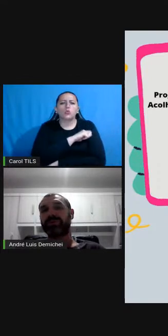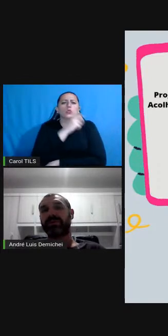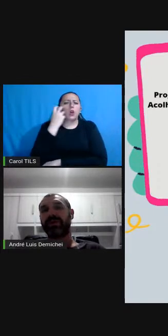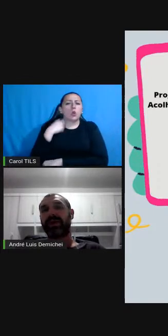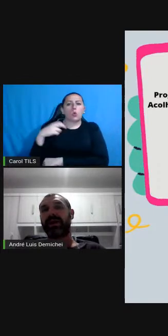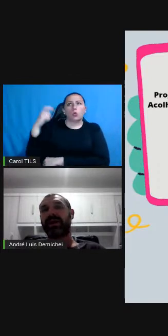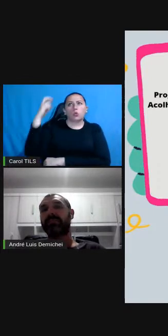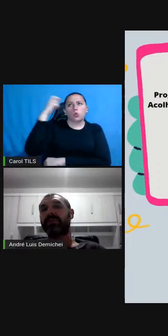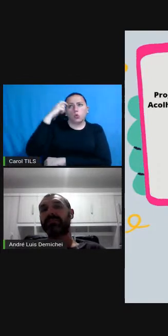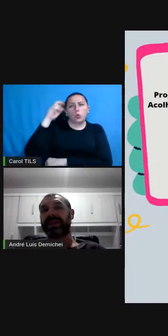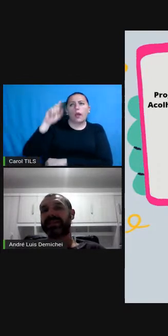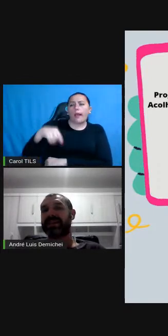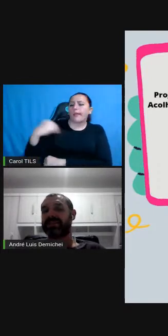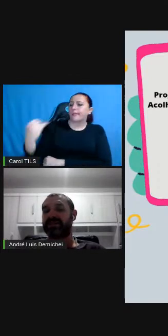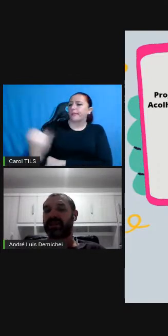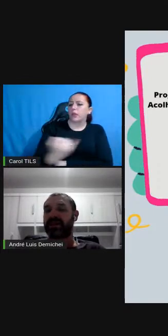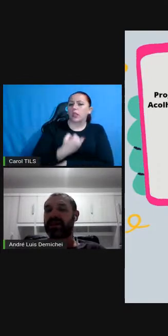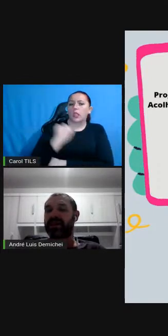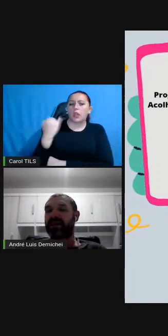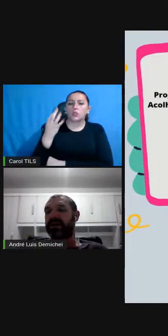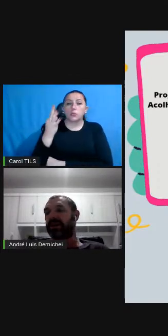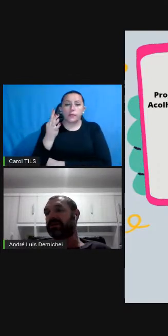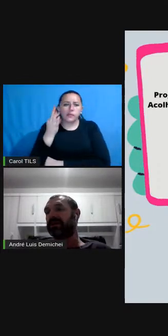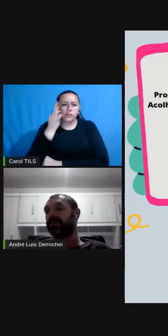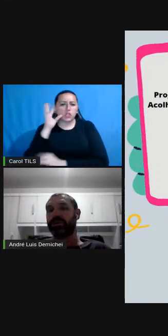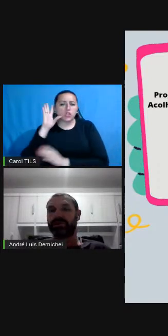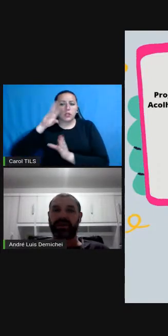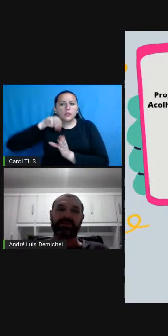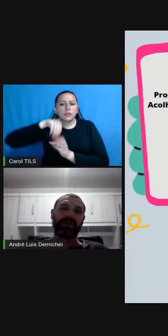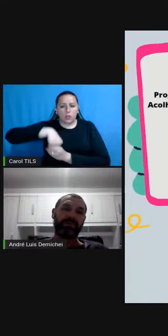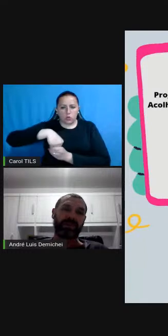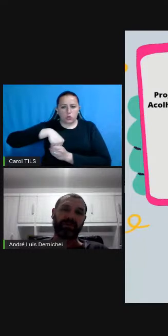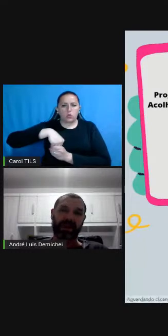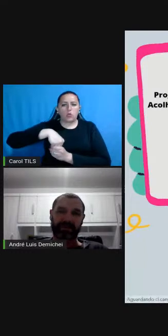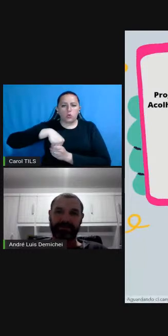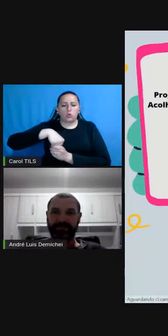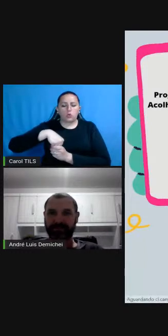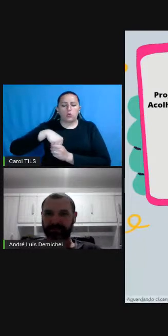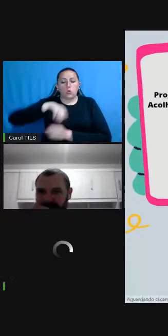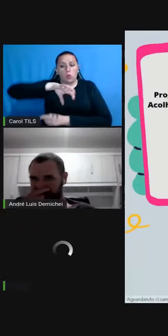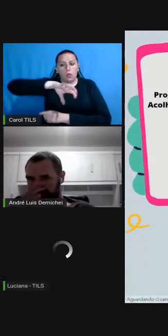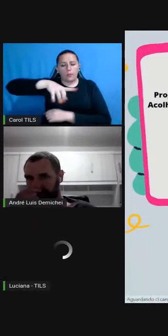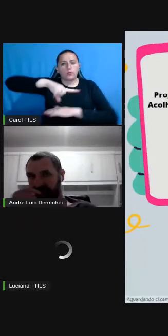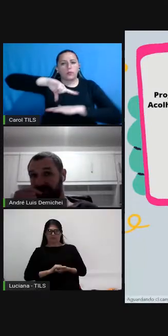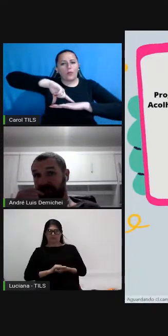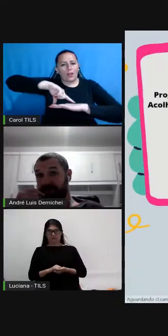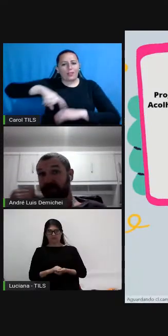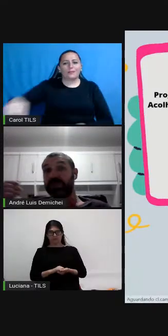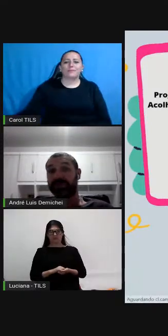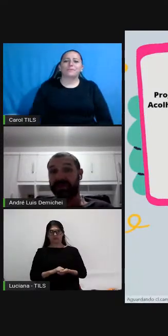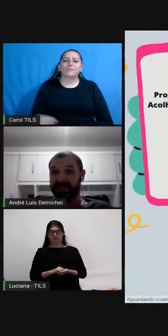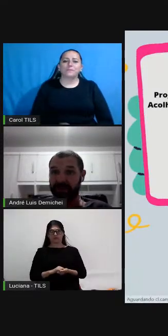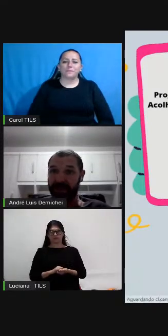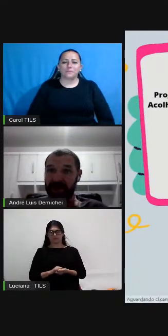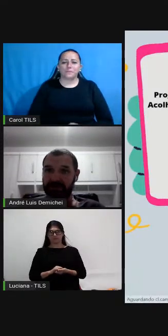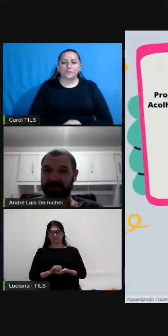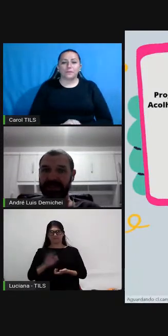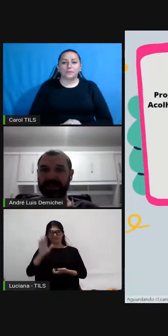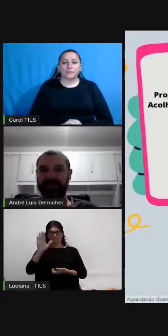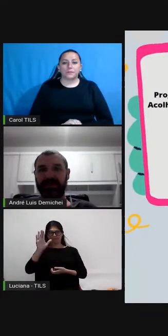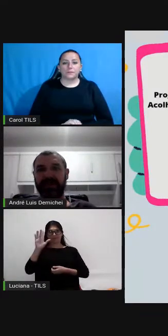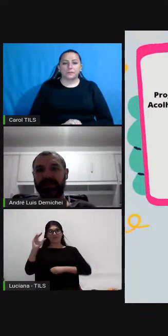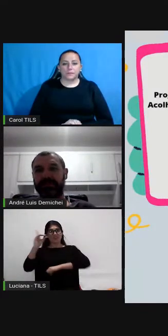muito muito presente entre todos aí do campus Alvorada. No dia 20 de